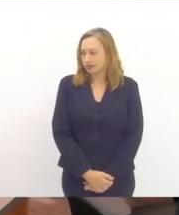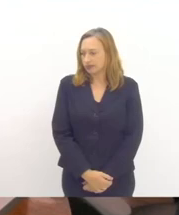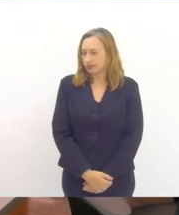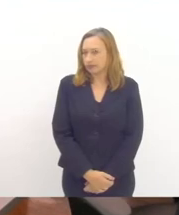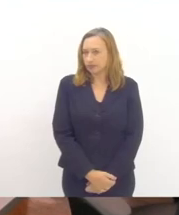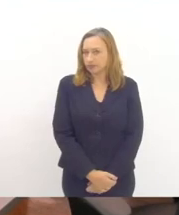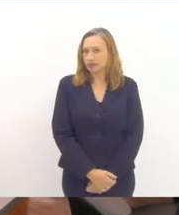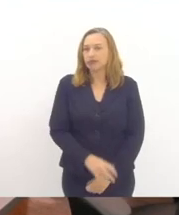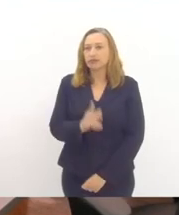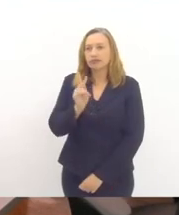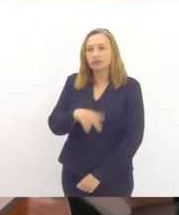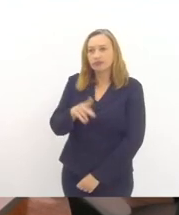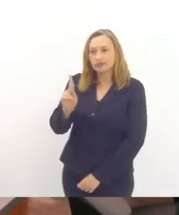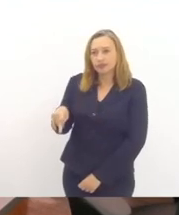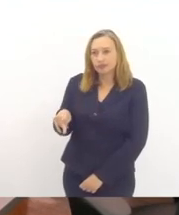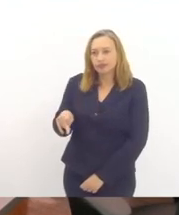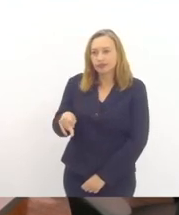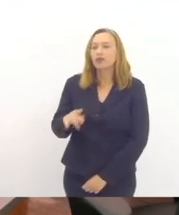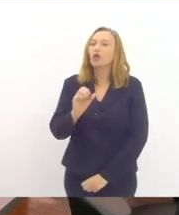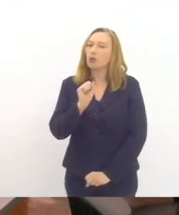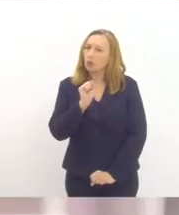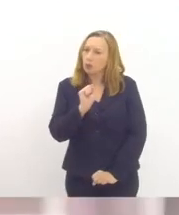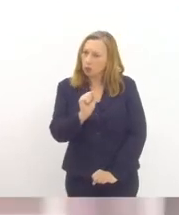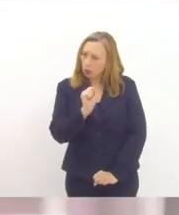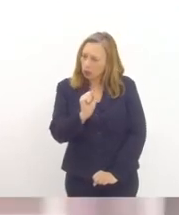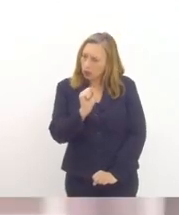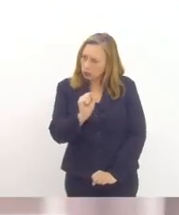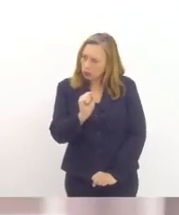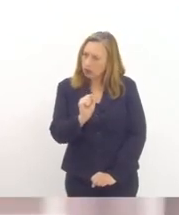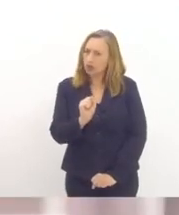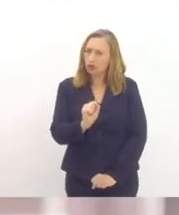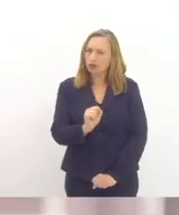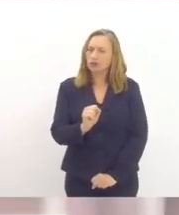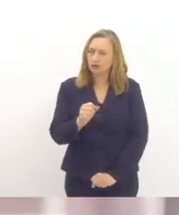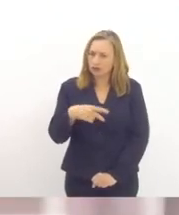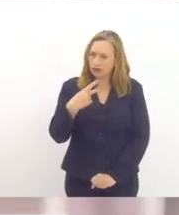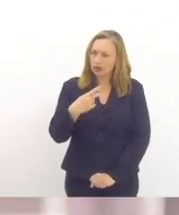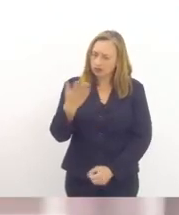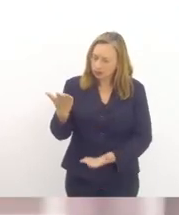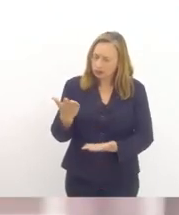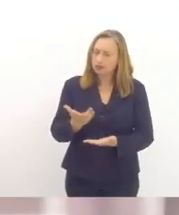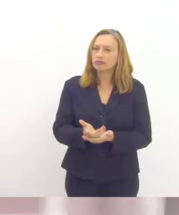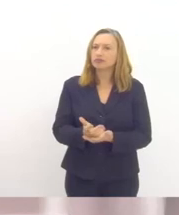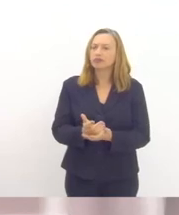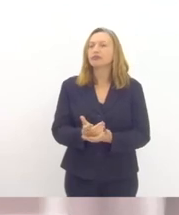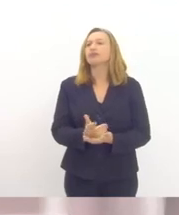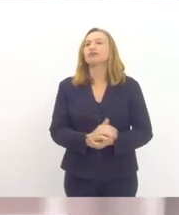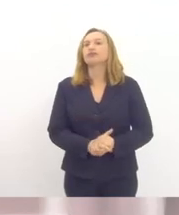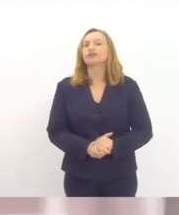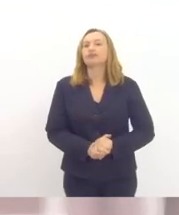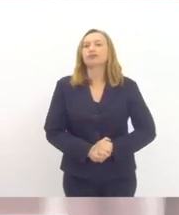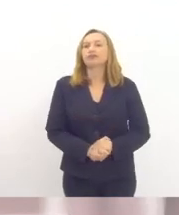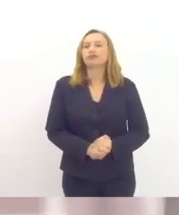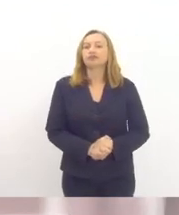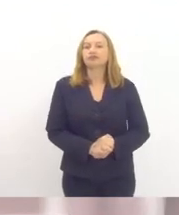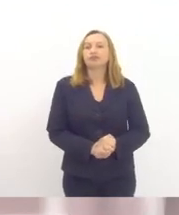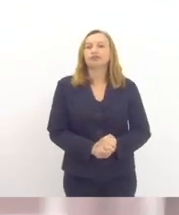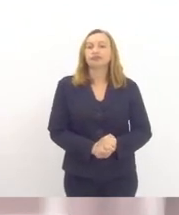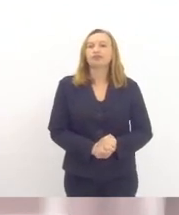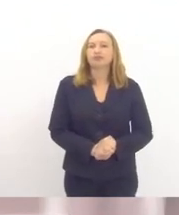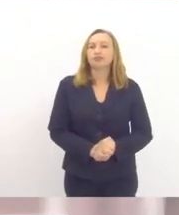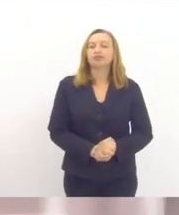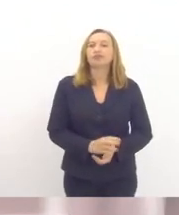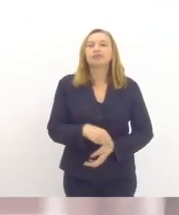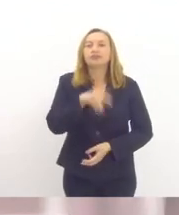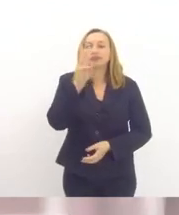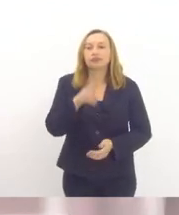E, professora, então, se a senhora já puder explicitando, ela já vai colocar na sala para quem está nos